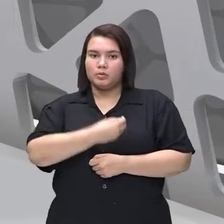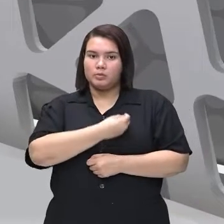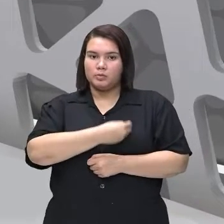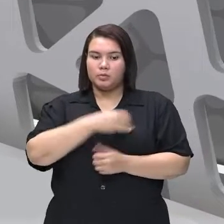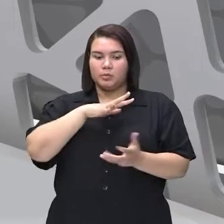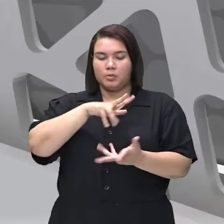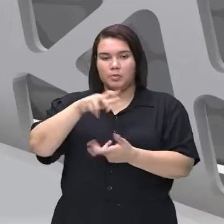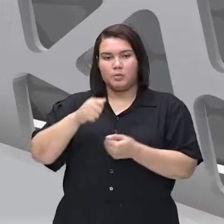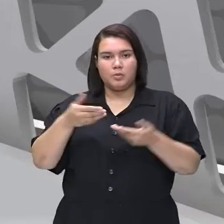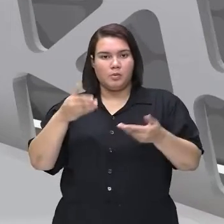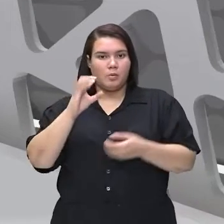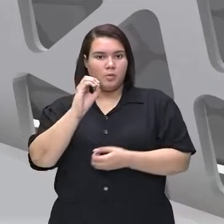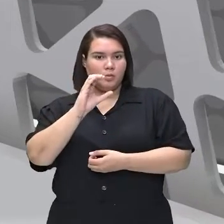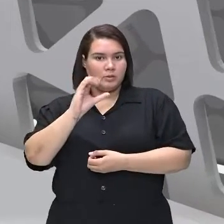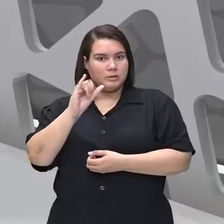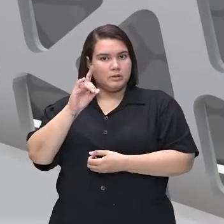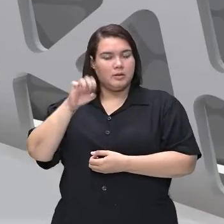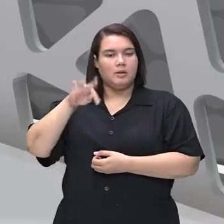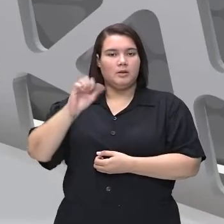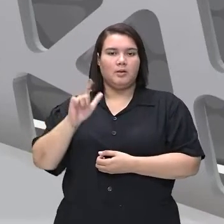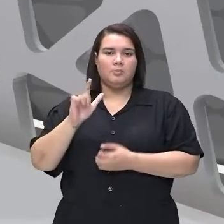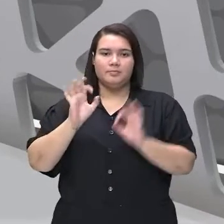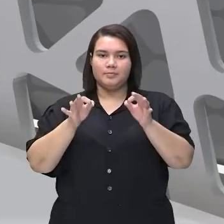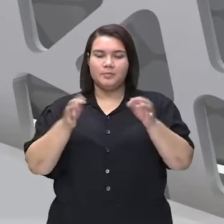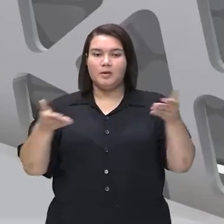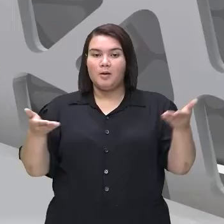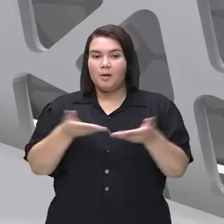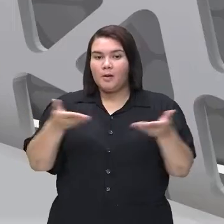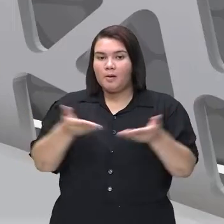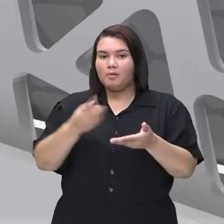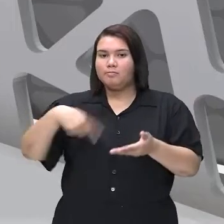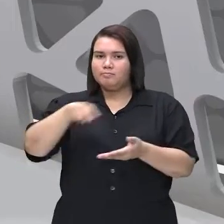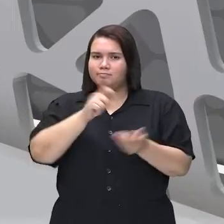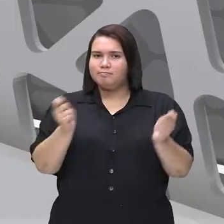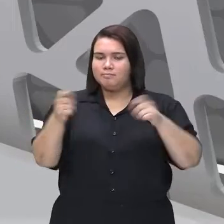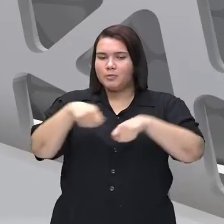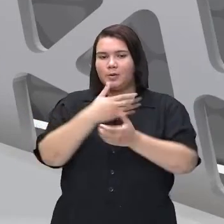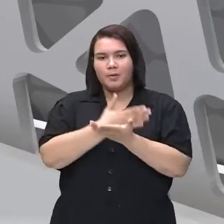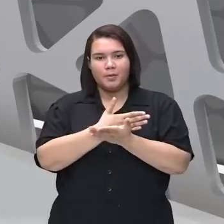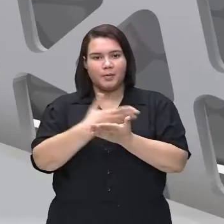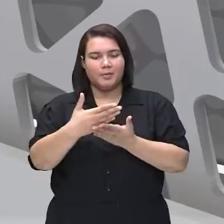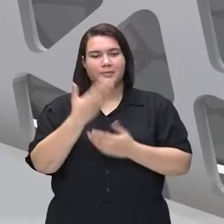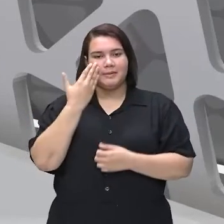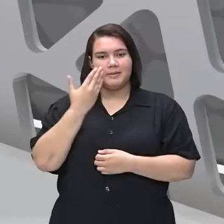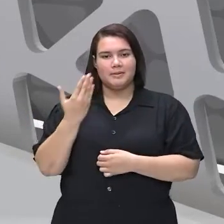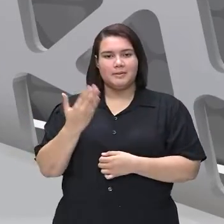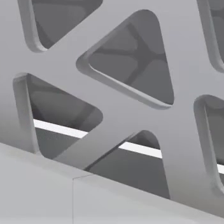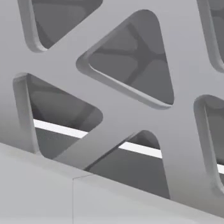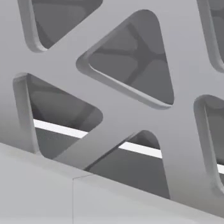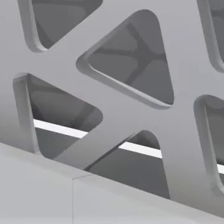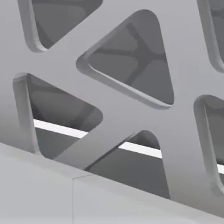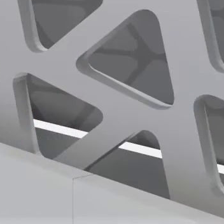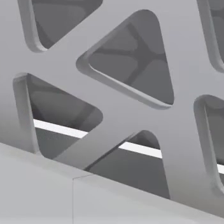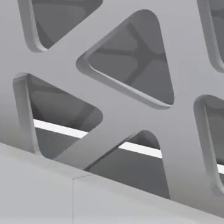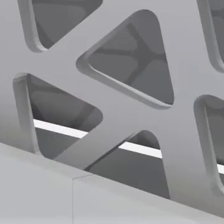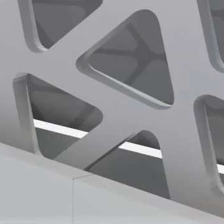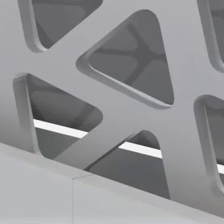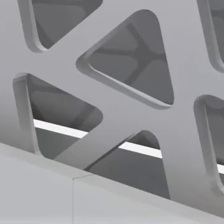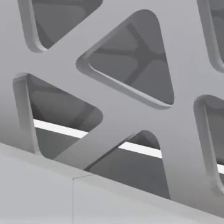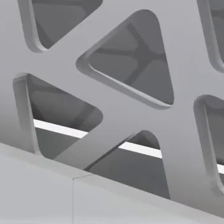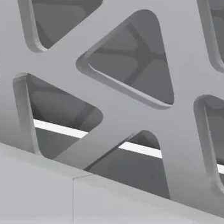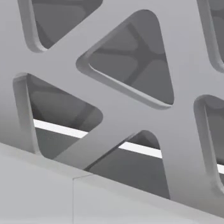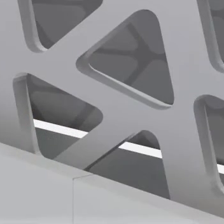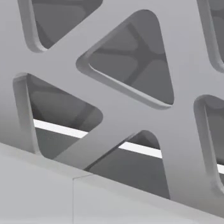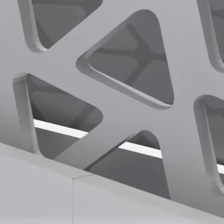mundo ocidental, certo? Estão preparados para essa viagem na história? Então vamos lá!